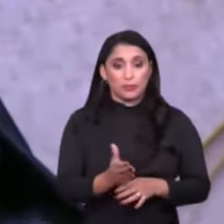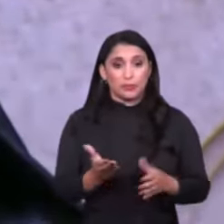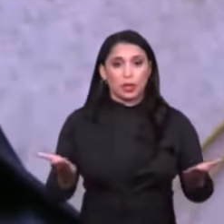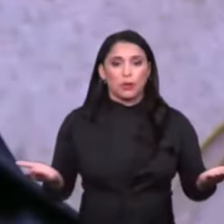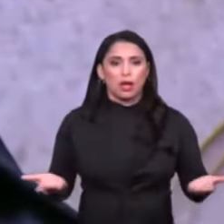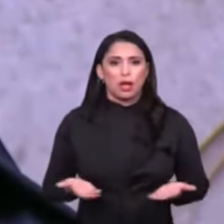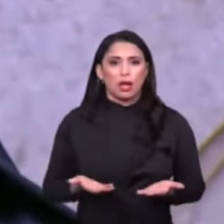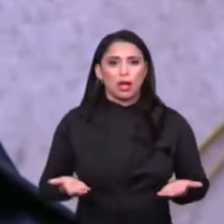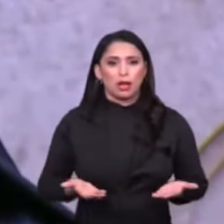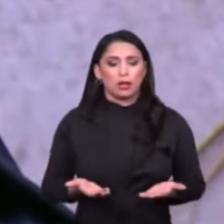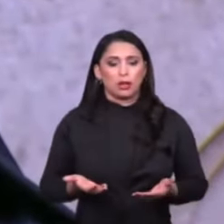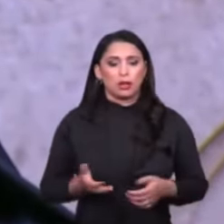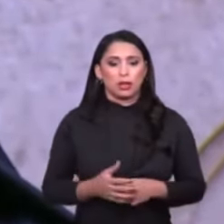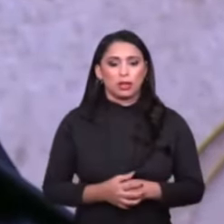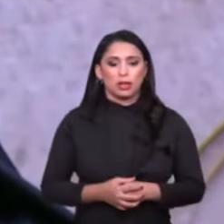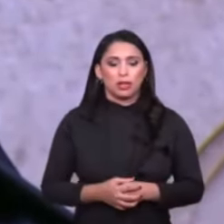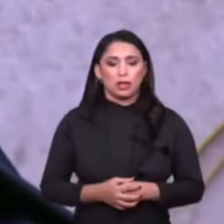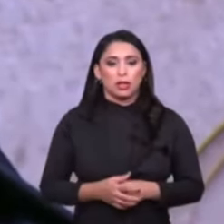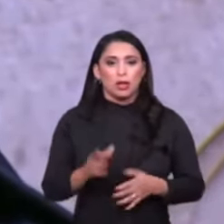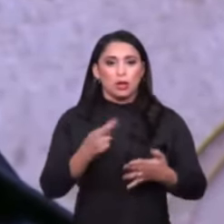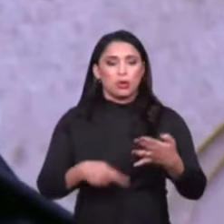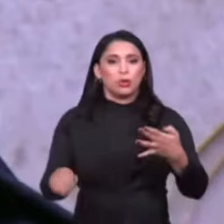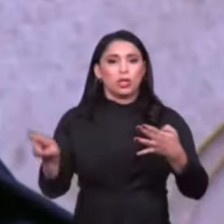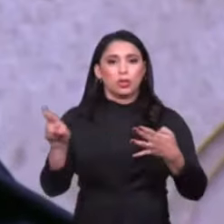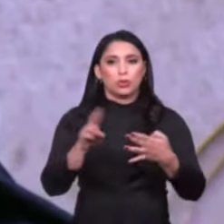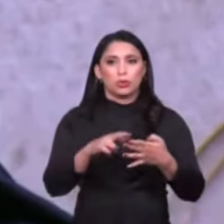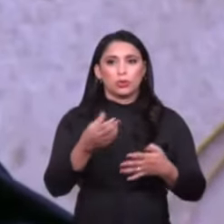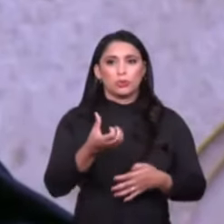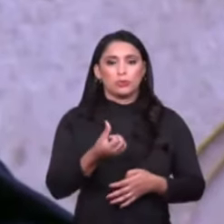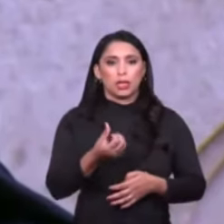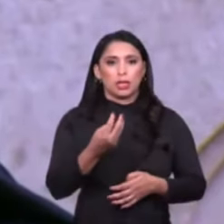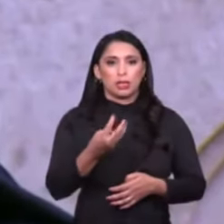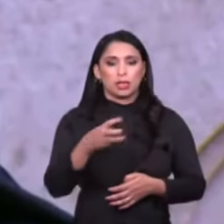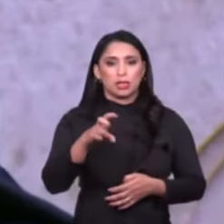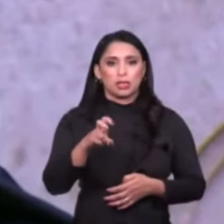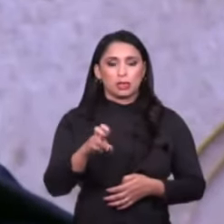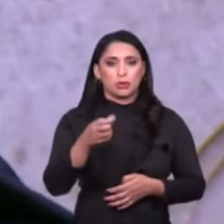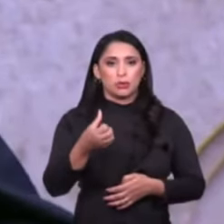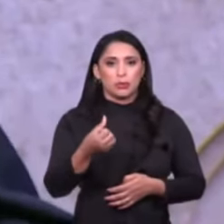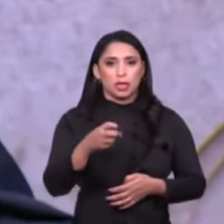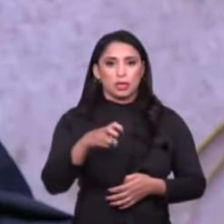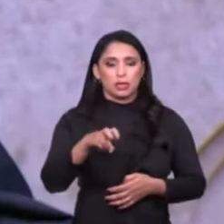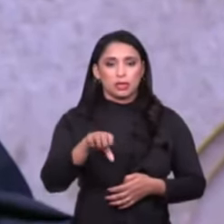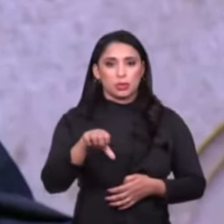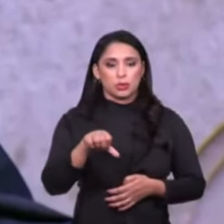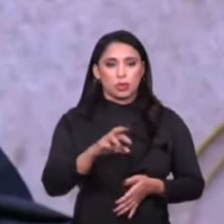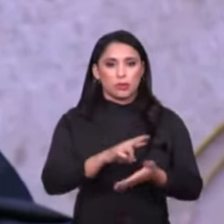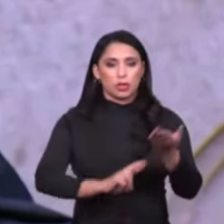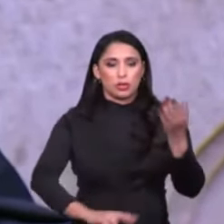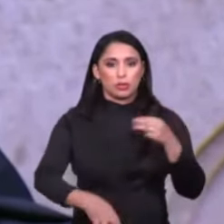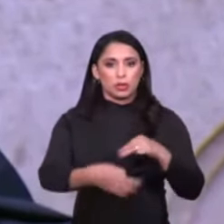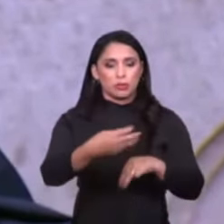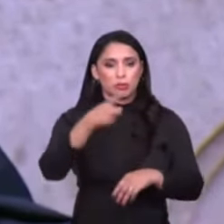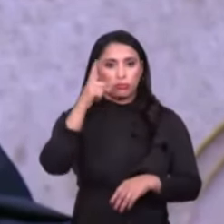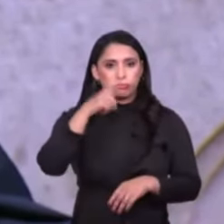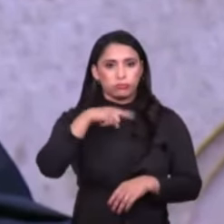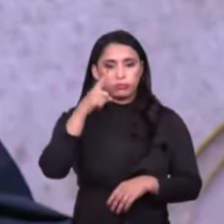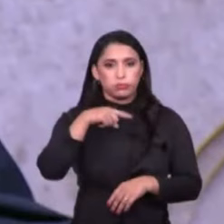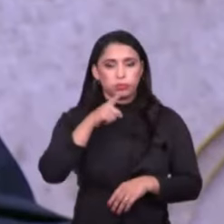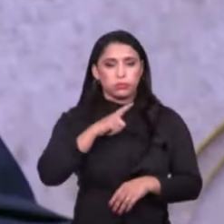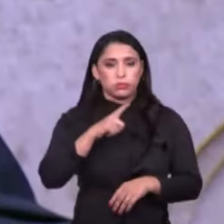apregoando formalmente o recurso extraordinário 635-659 da relatoria do ministro Gilmar